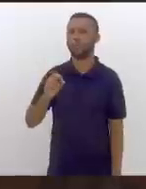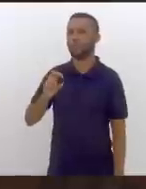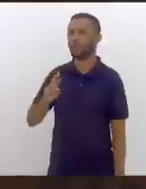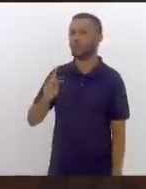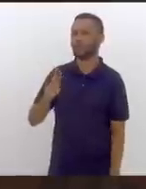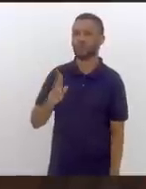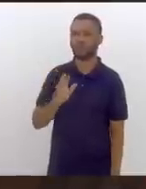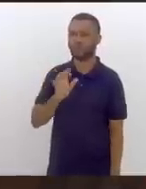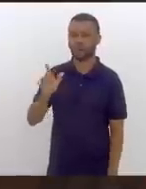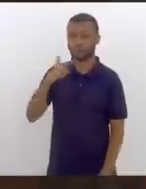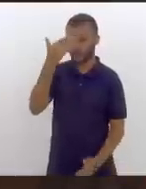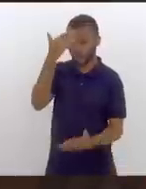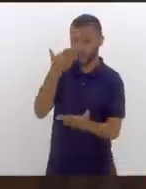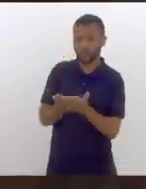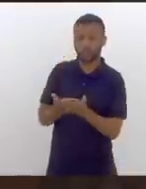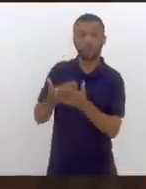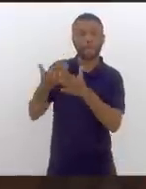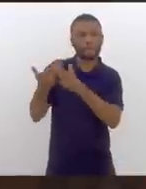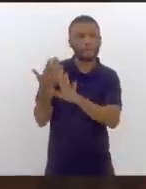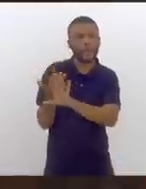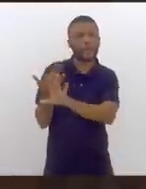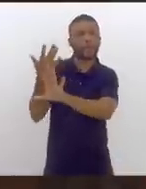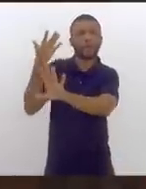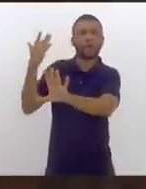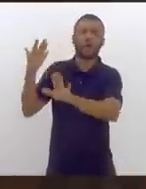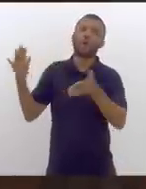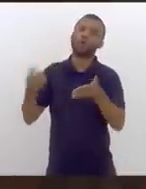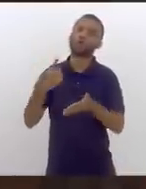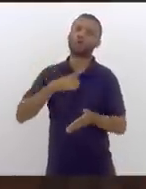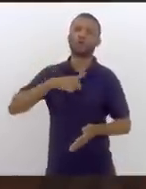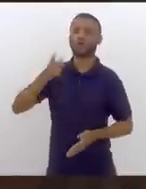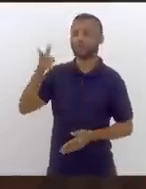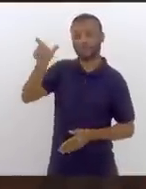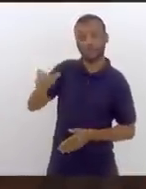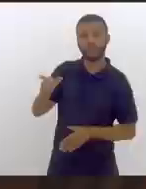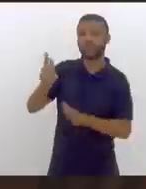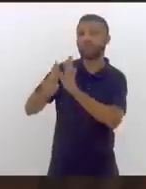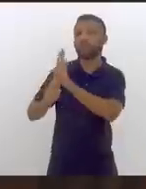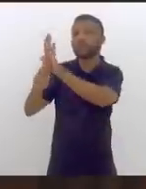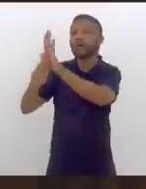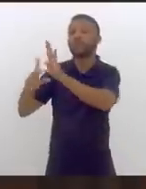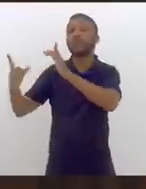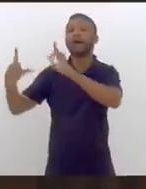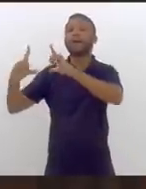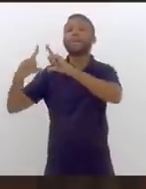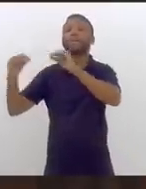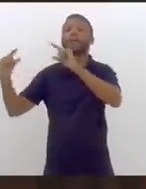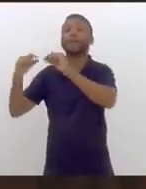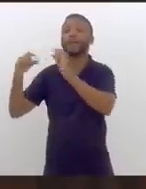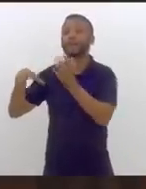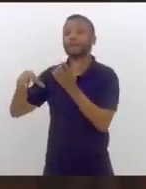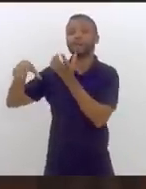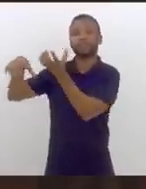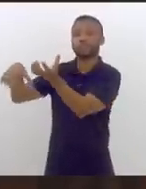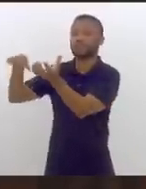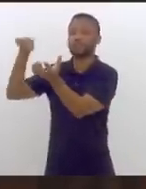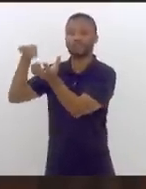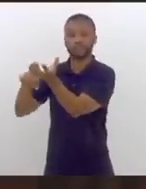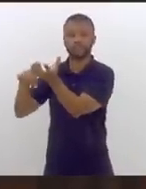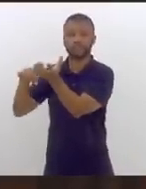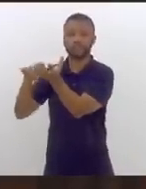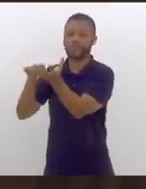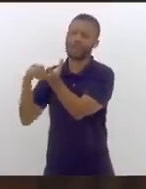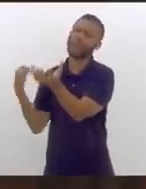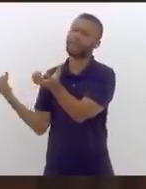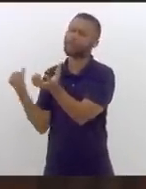nós acreditamos lá atrás e hoje nós temos uma representação em Brasília quem que é